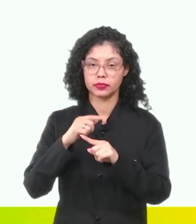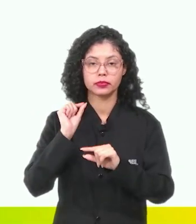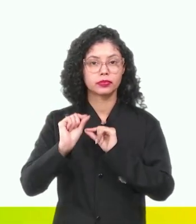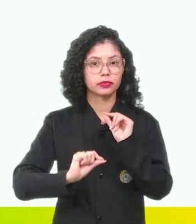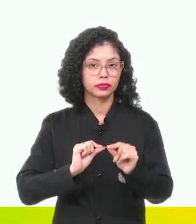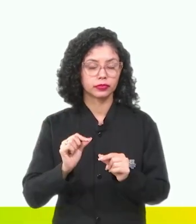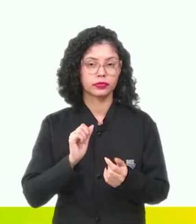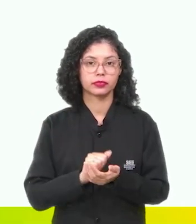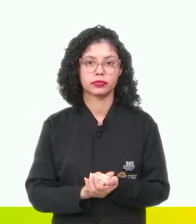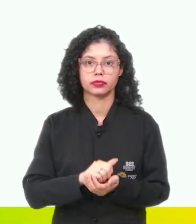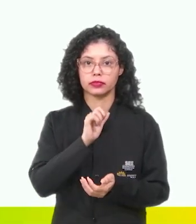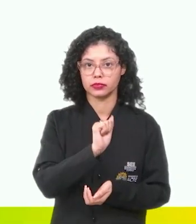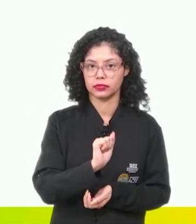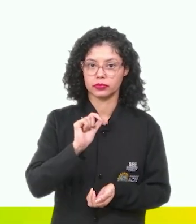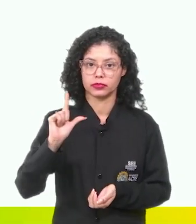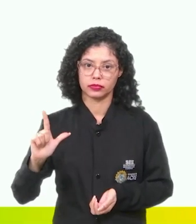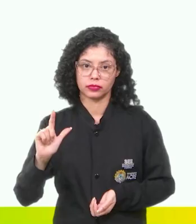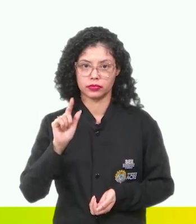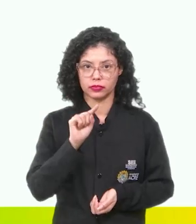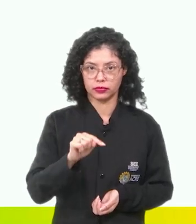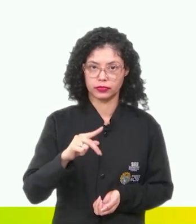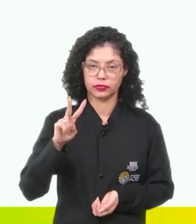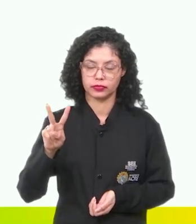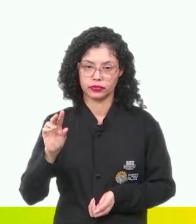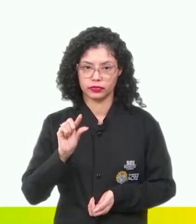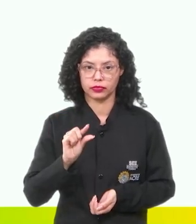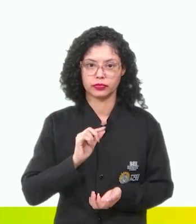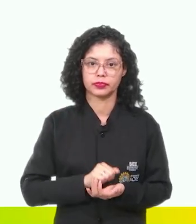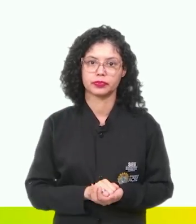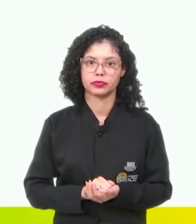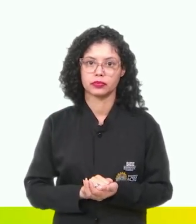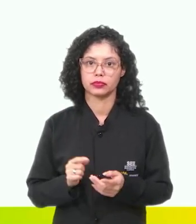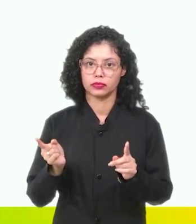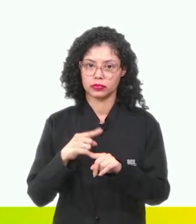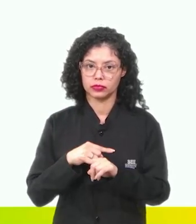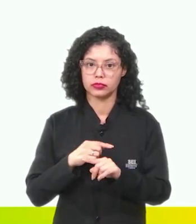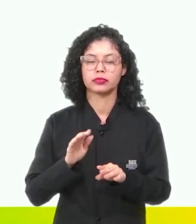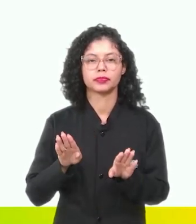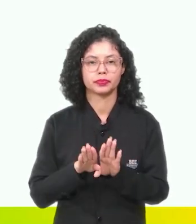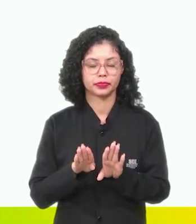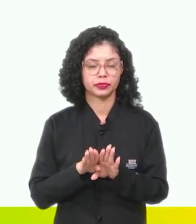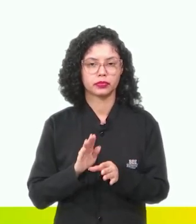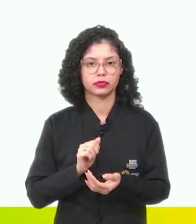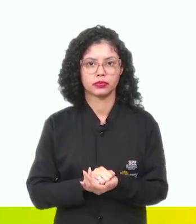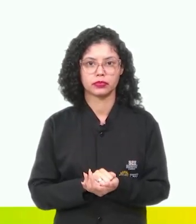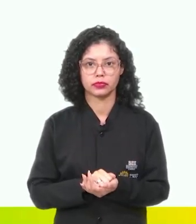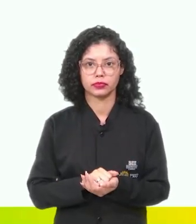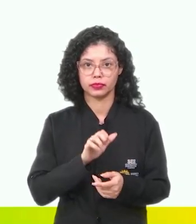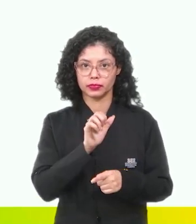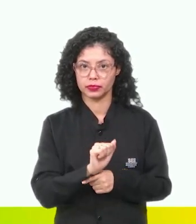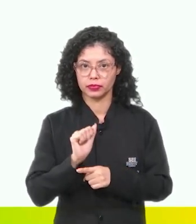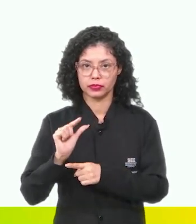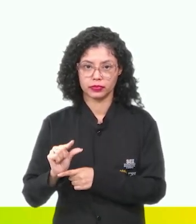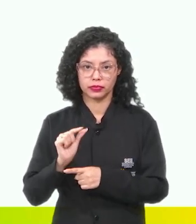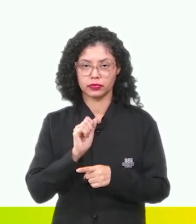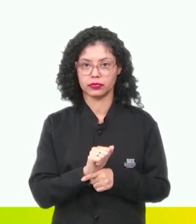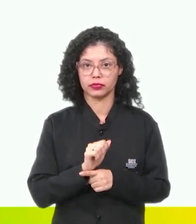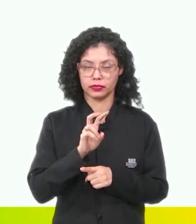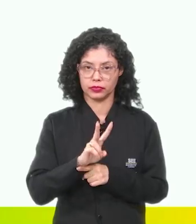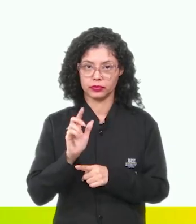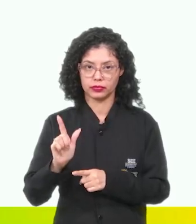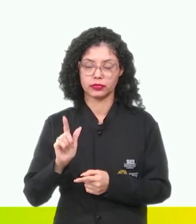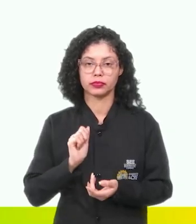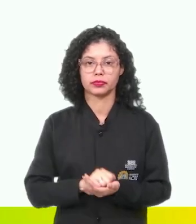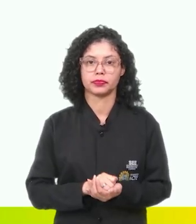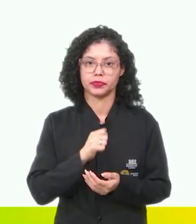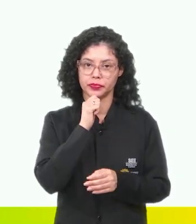né, azão, azinho, bezão, bezinho, cruzando aí com também azão, azinho, bezão, bezinho, vai gerar a proporção de quê?